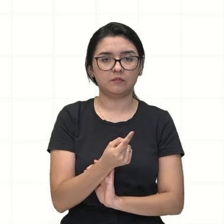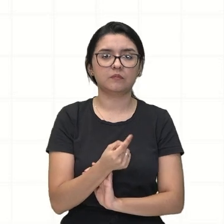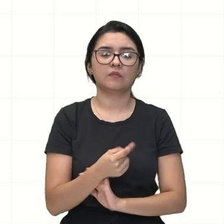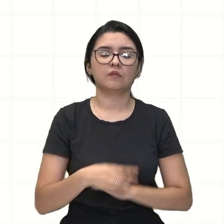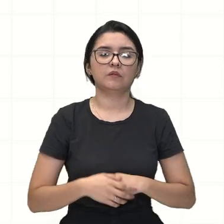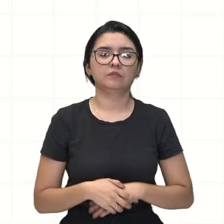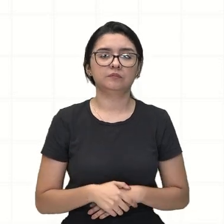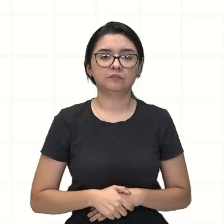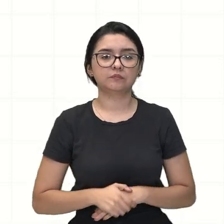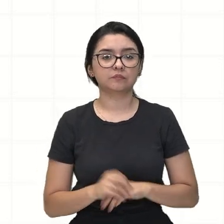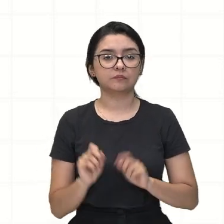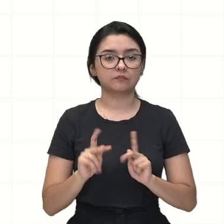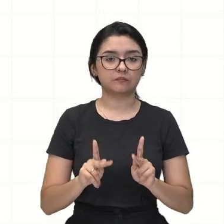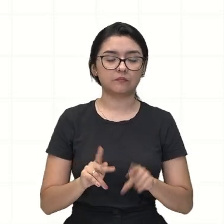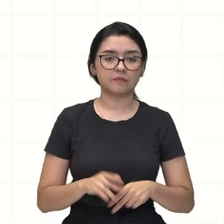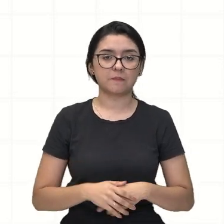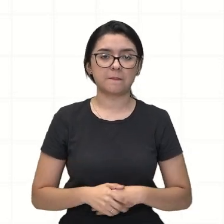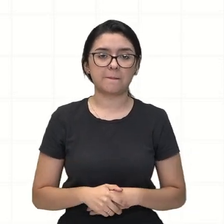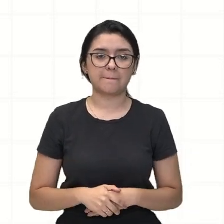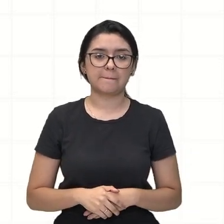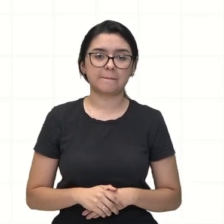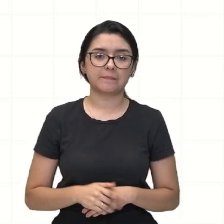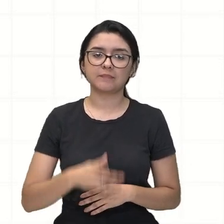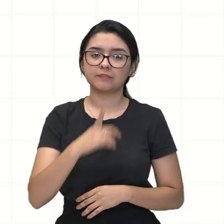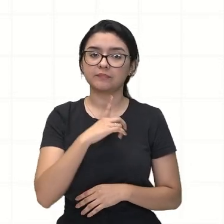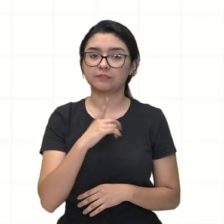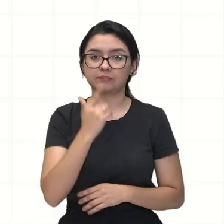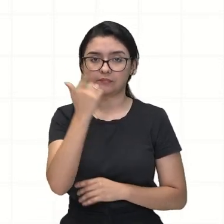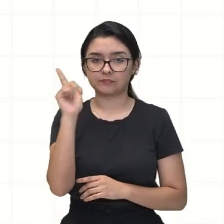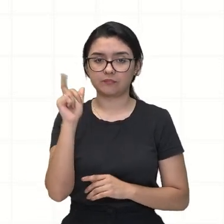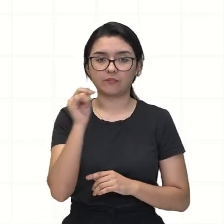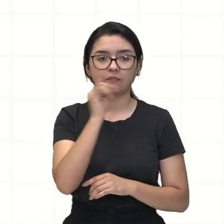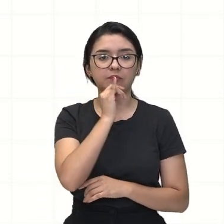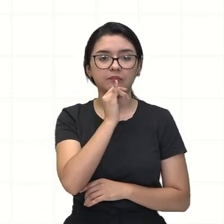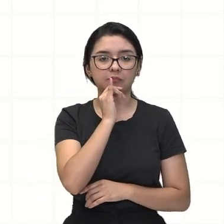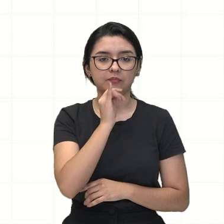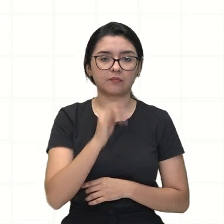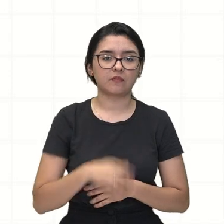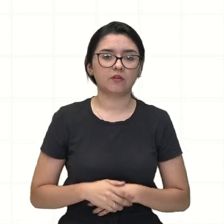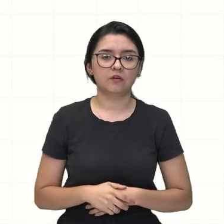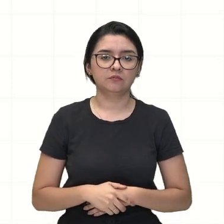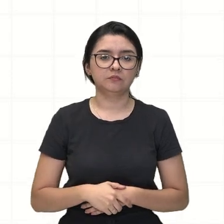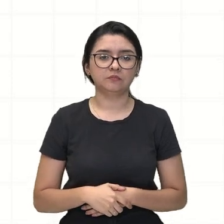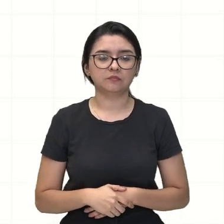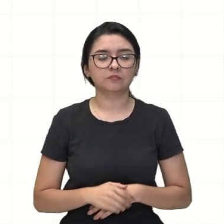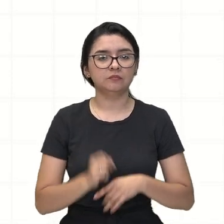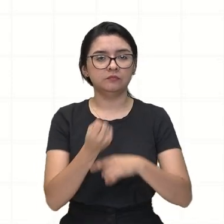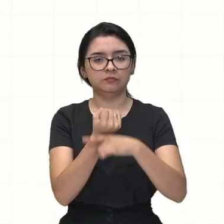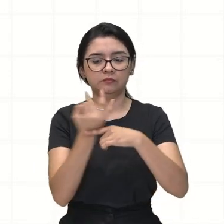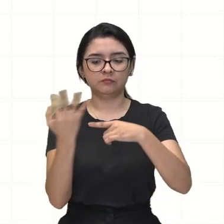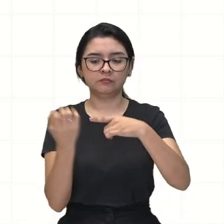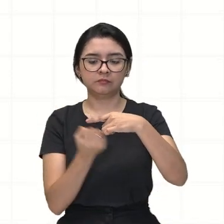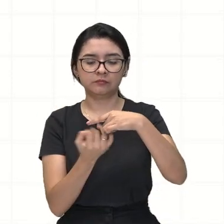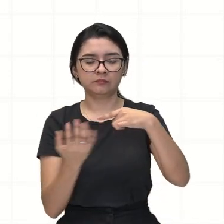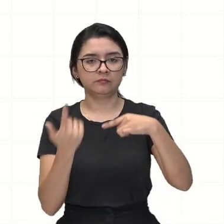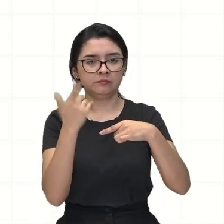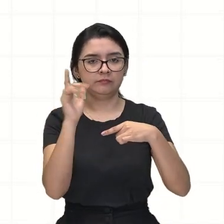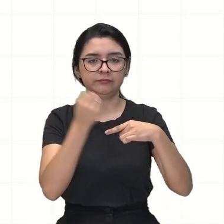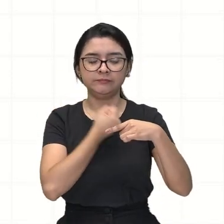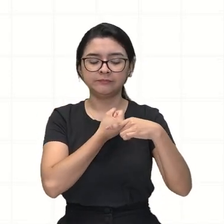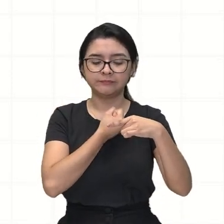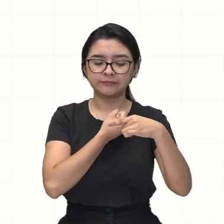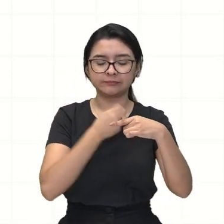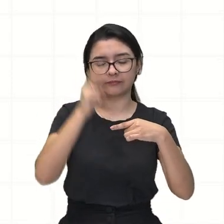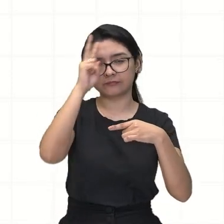milésimos. Beleza? E aí tem mais um caso ainda, né? Quando acontecer, né, frações com outros denominadores.